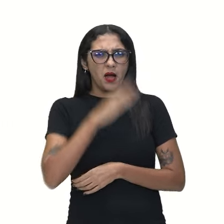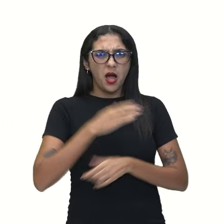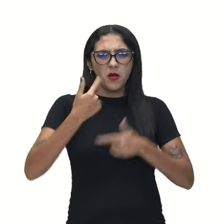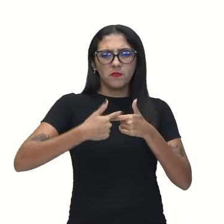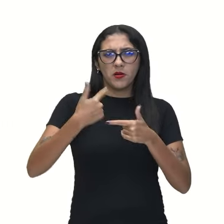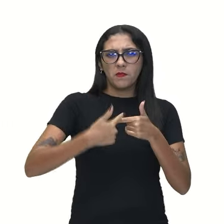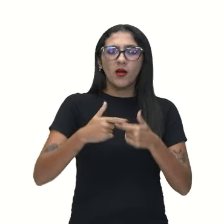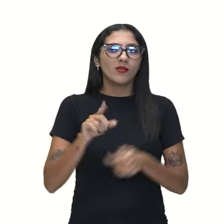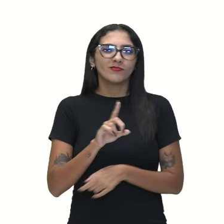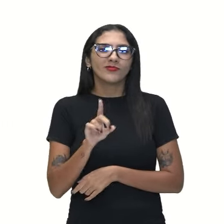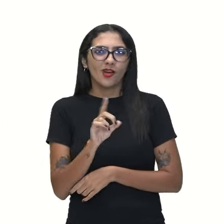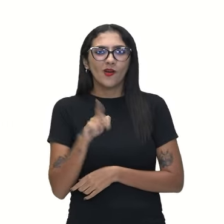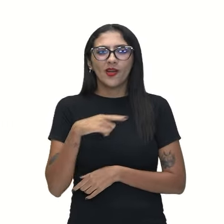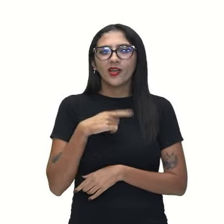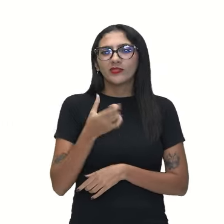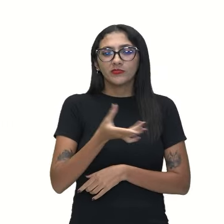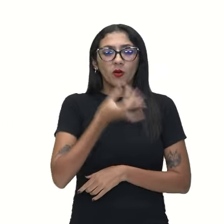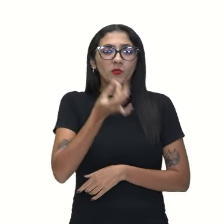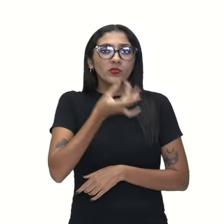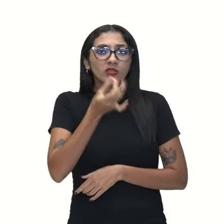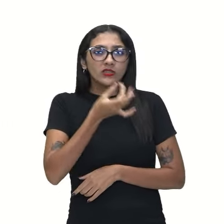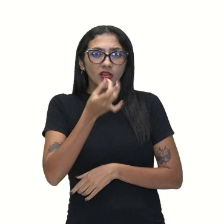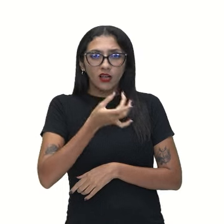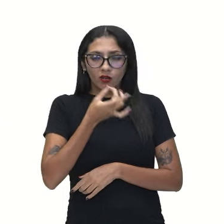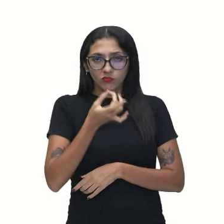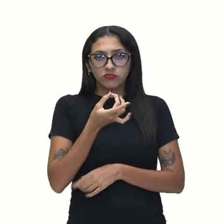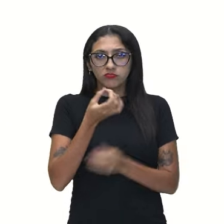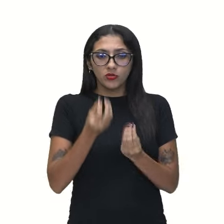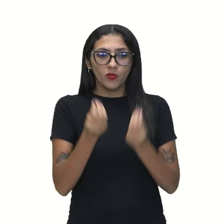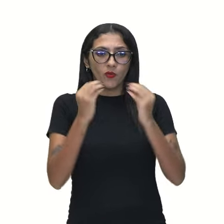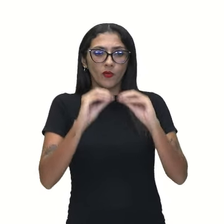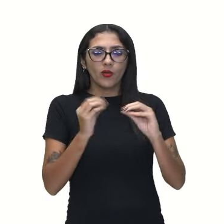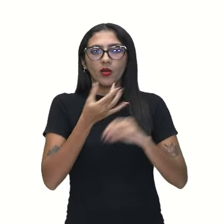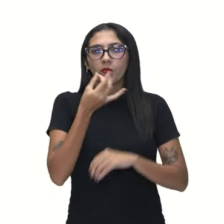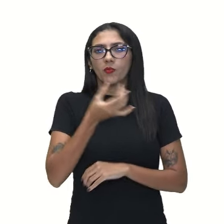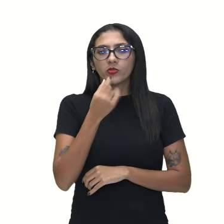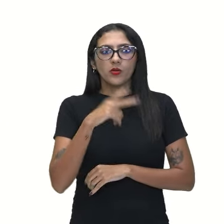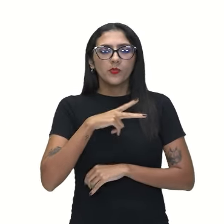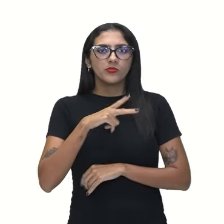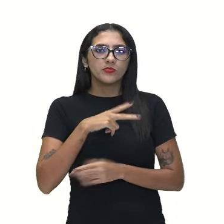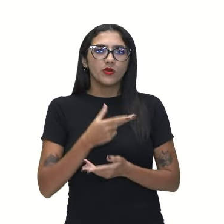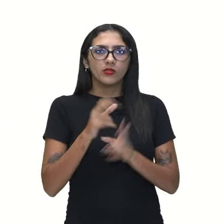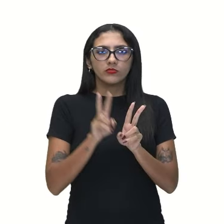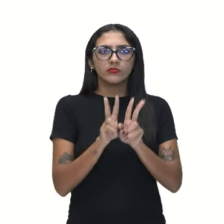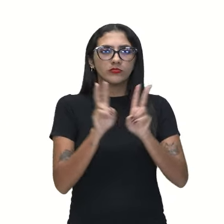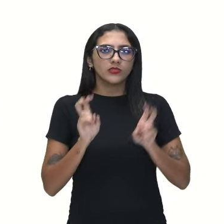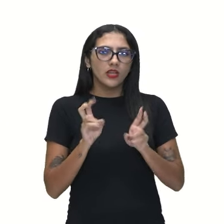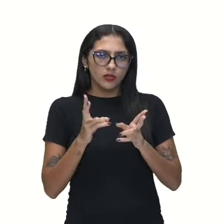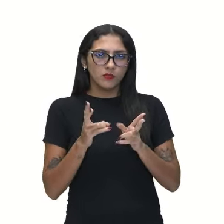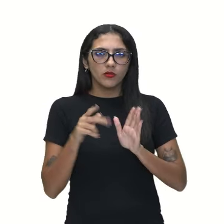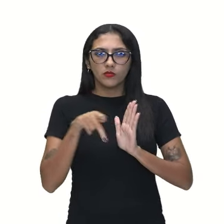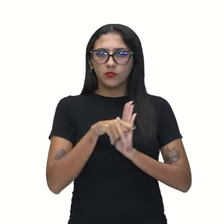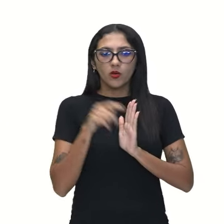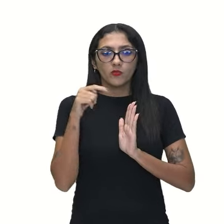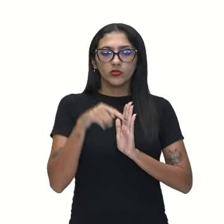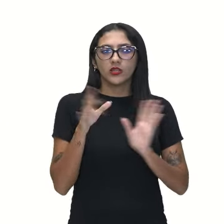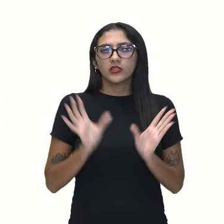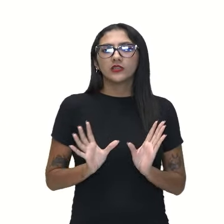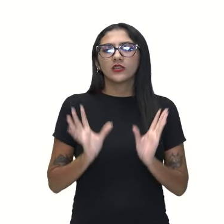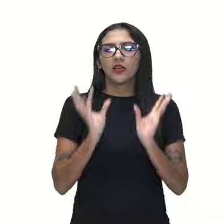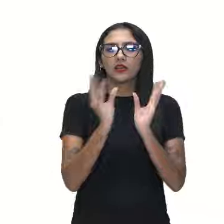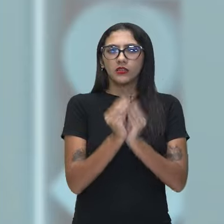é isso. Crítica é a questão da emissão de uma opinião sobre alguma coisa, sobre o elemento,